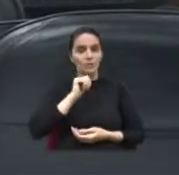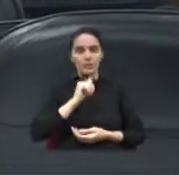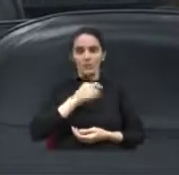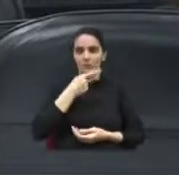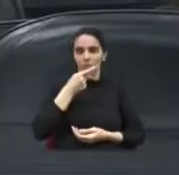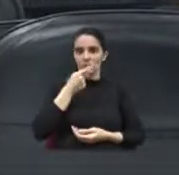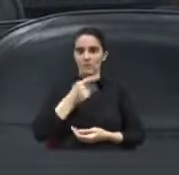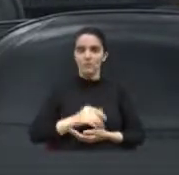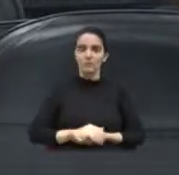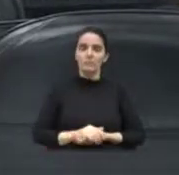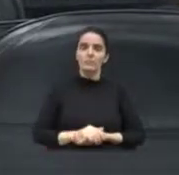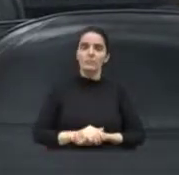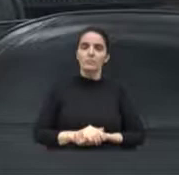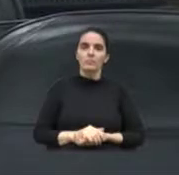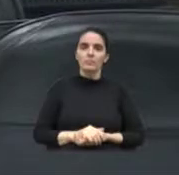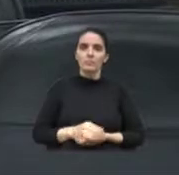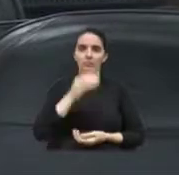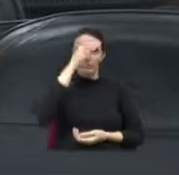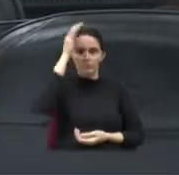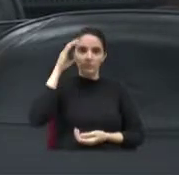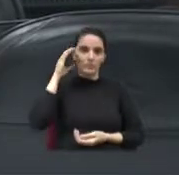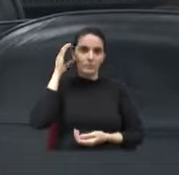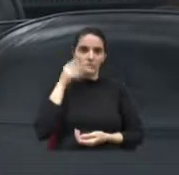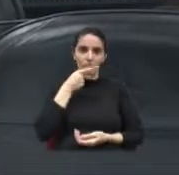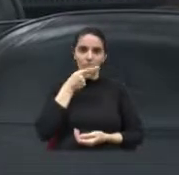Acerca disso, gostaria de colocar